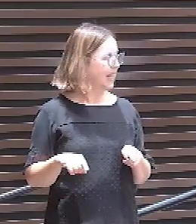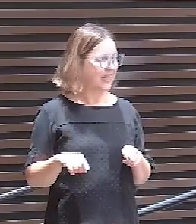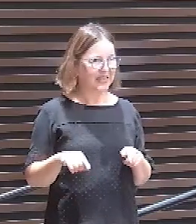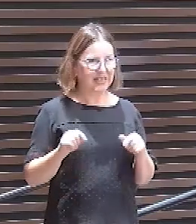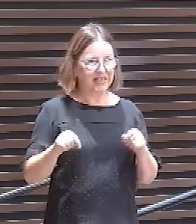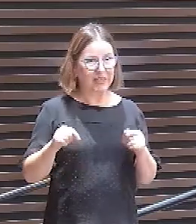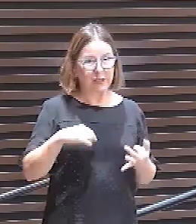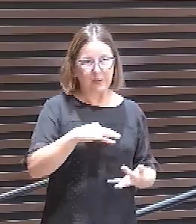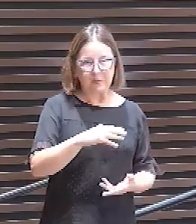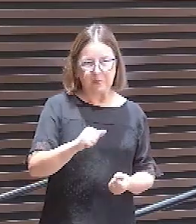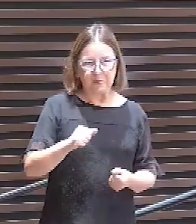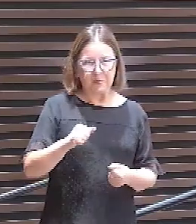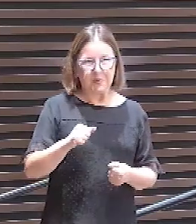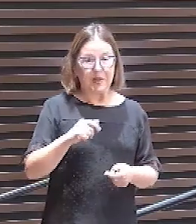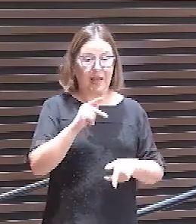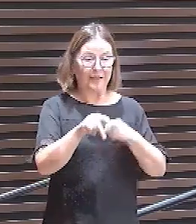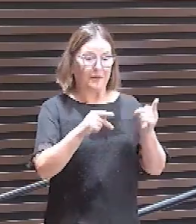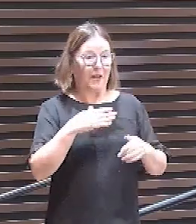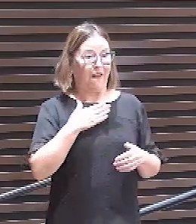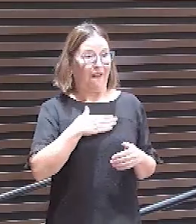ser reconhecidas,